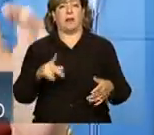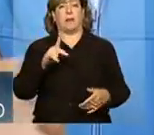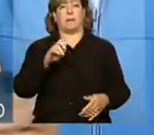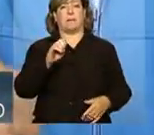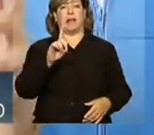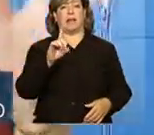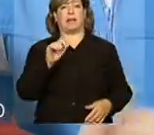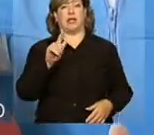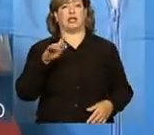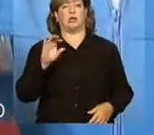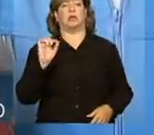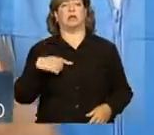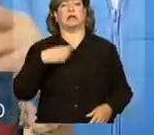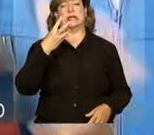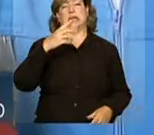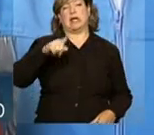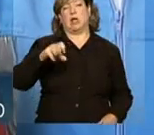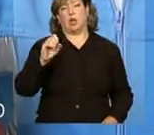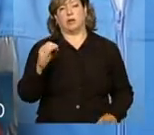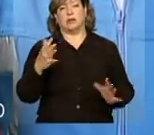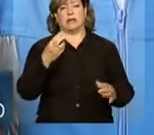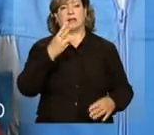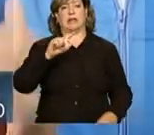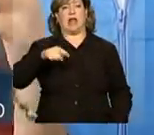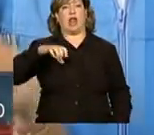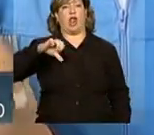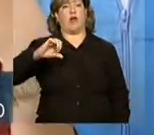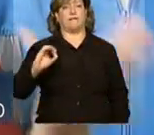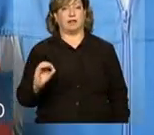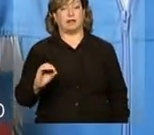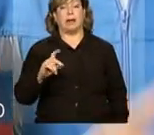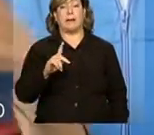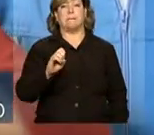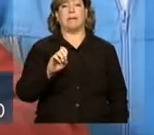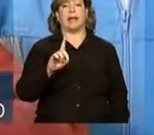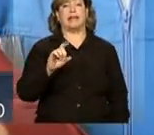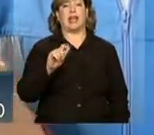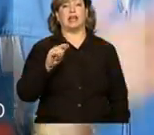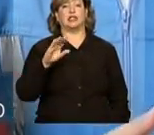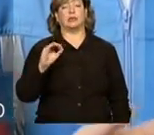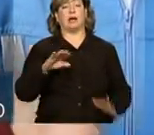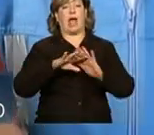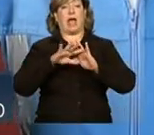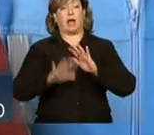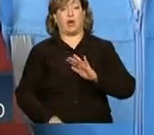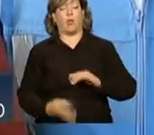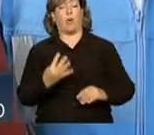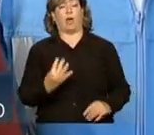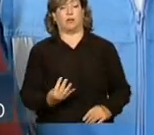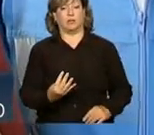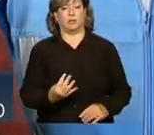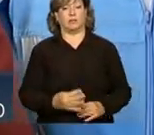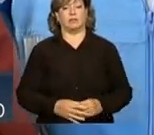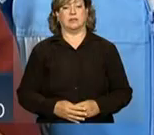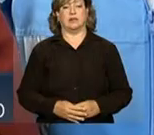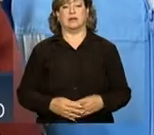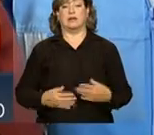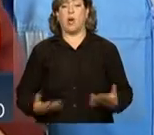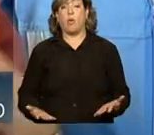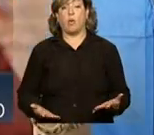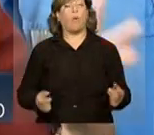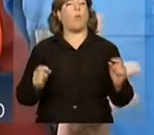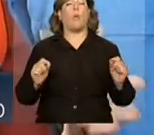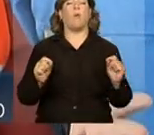para 3,80, 3,90. O pedágio caiu 4, né? Então, o que